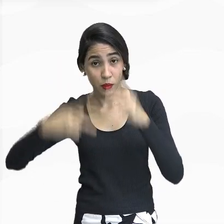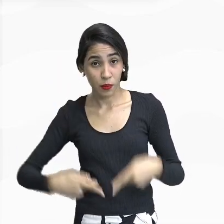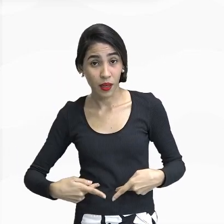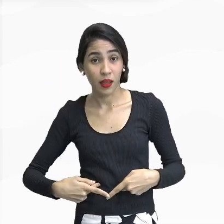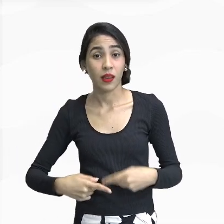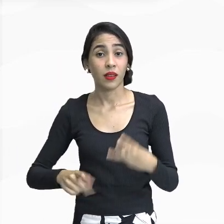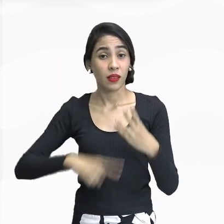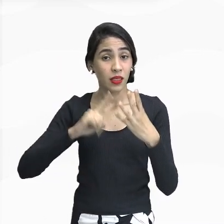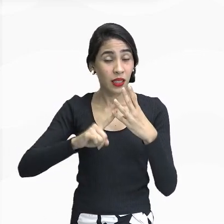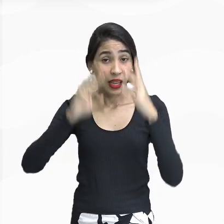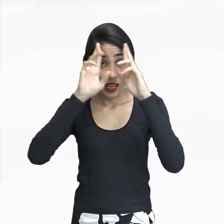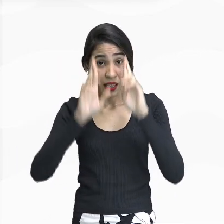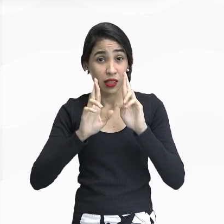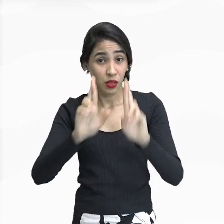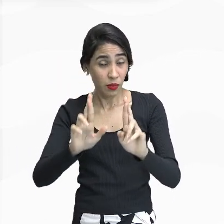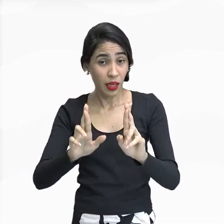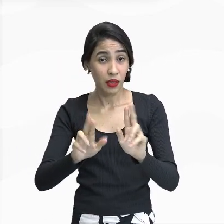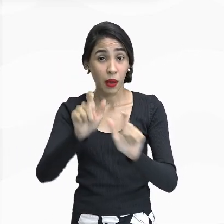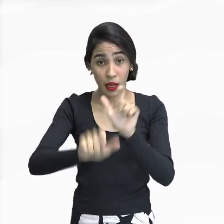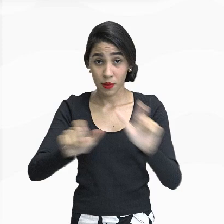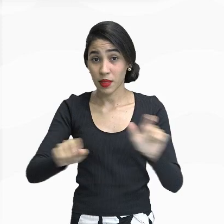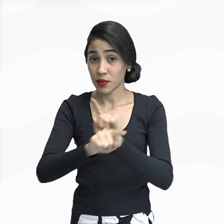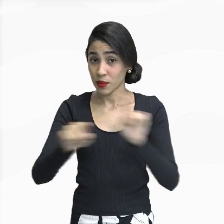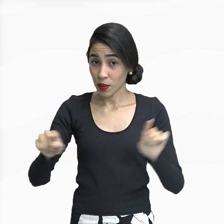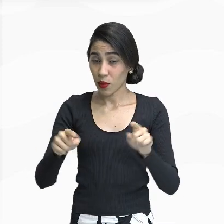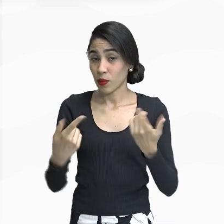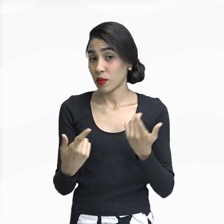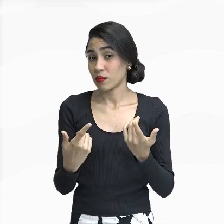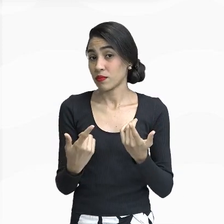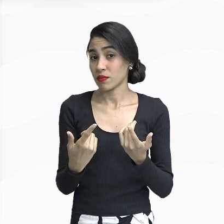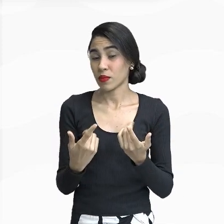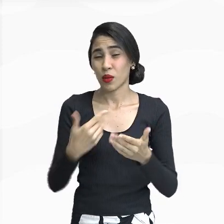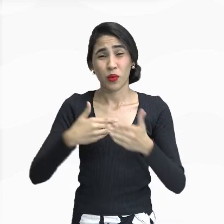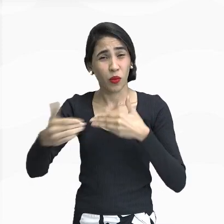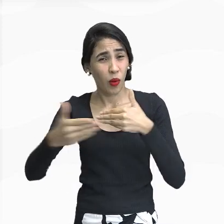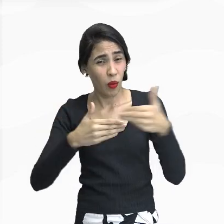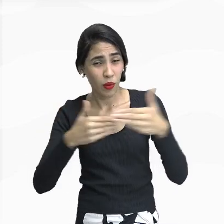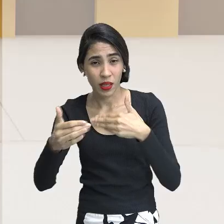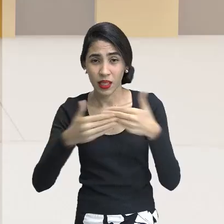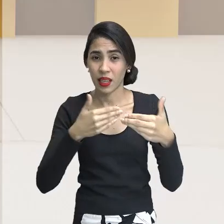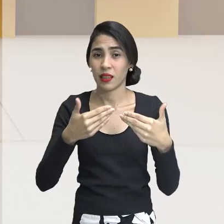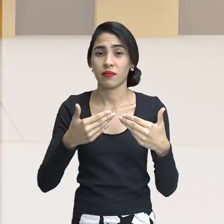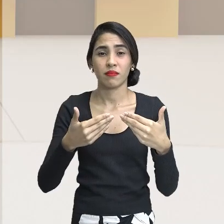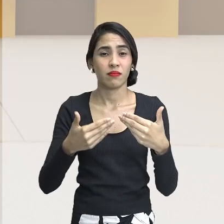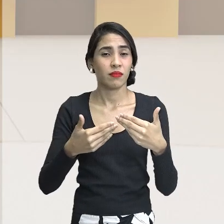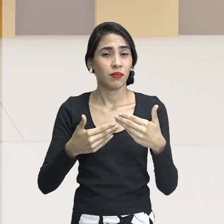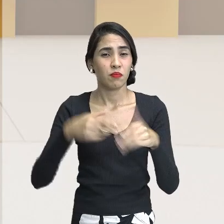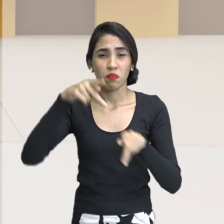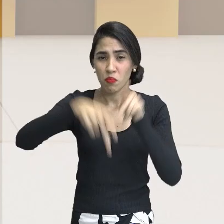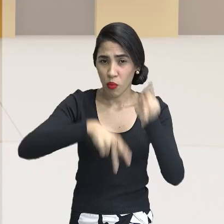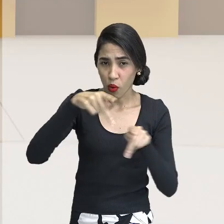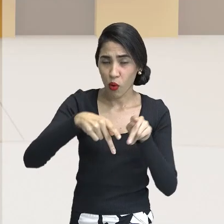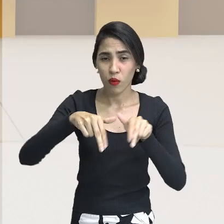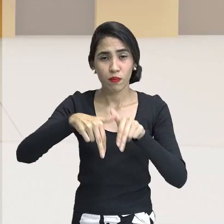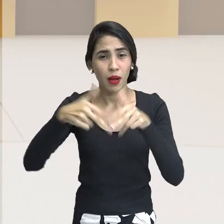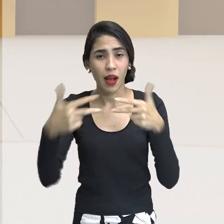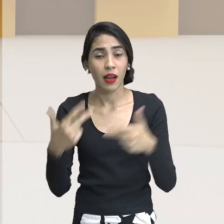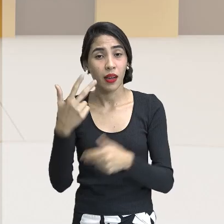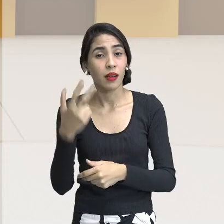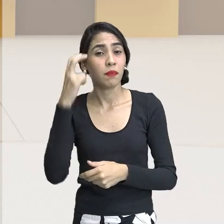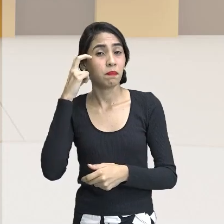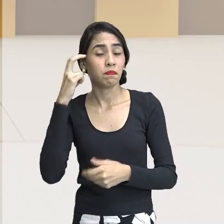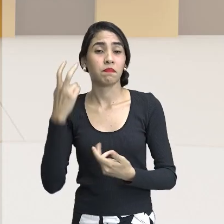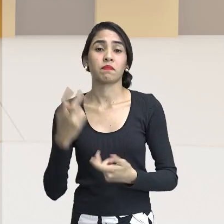humanos, de respeito às pessoas, sejam elas quais forem, a quais povos ou culturas